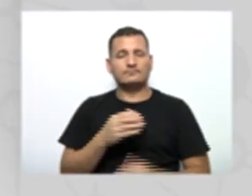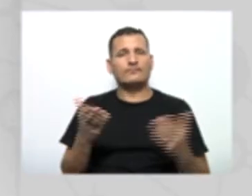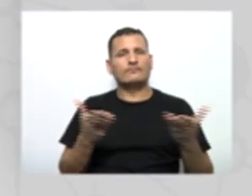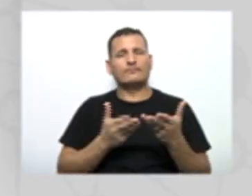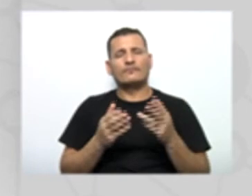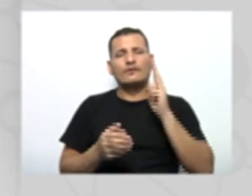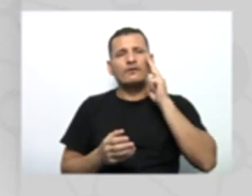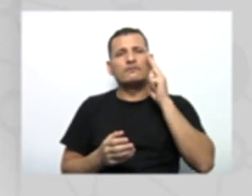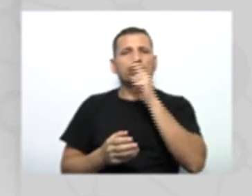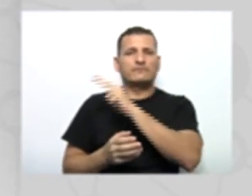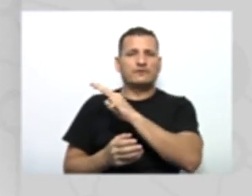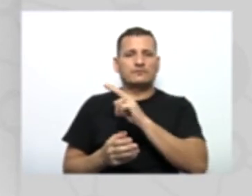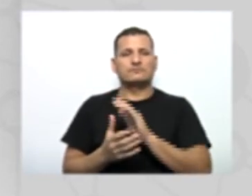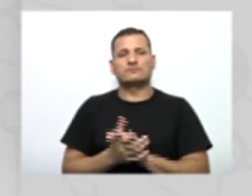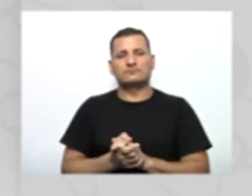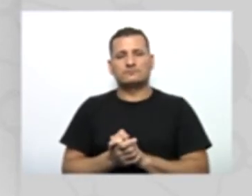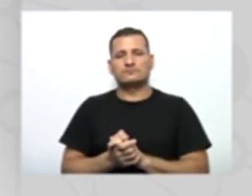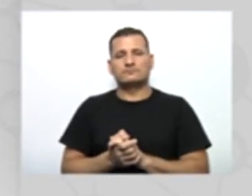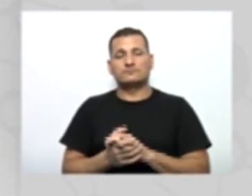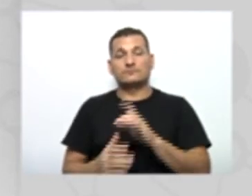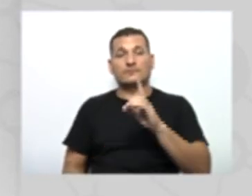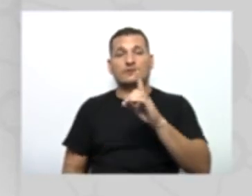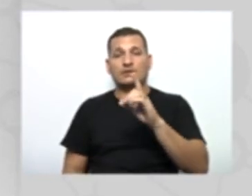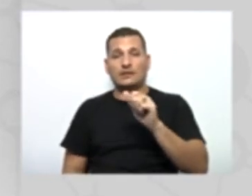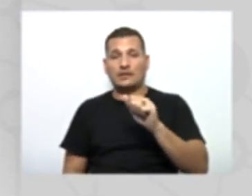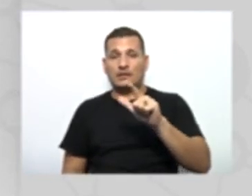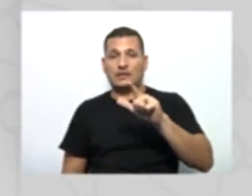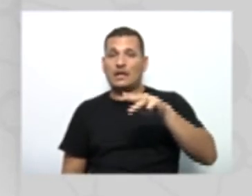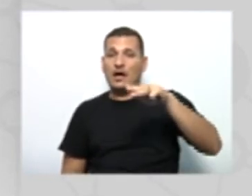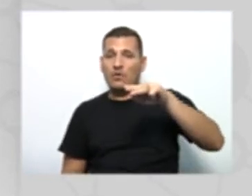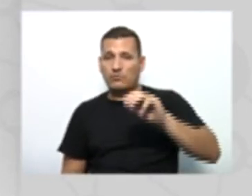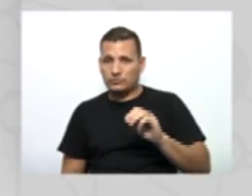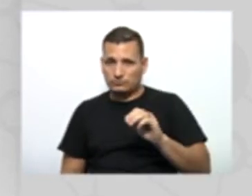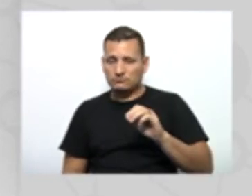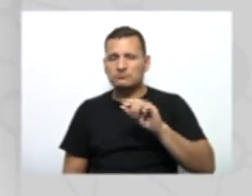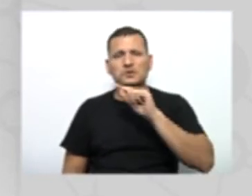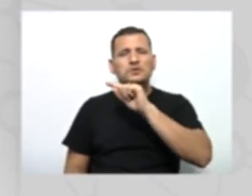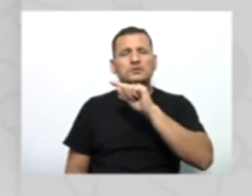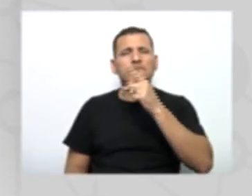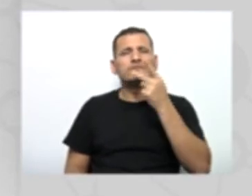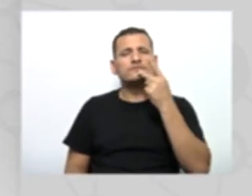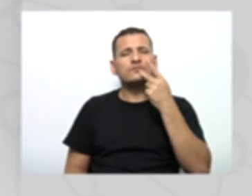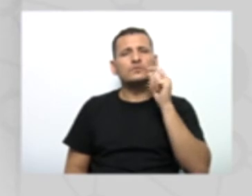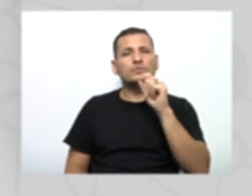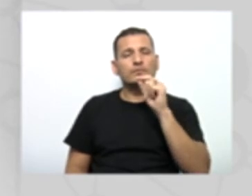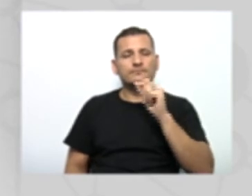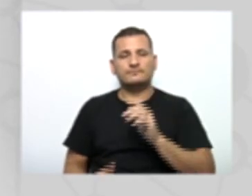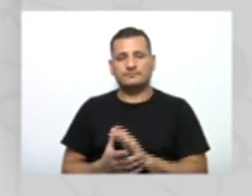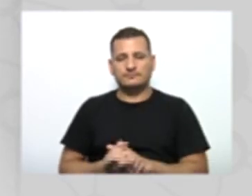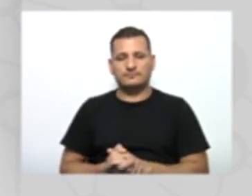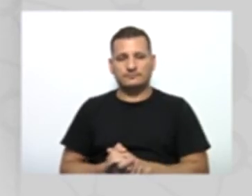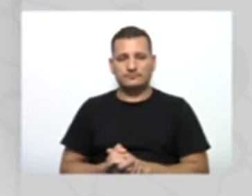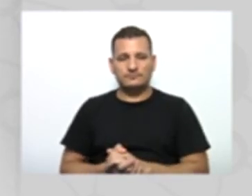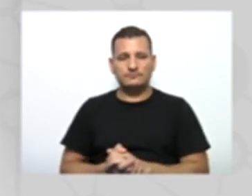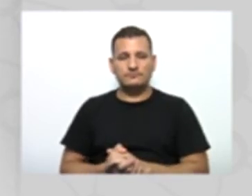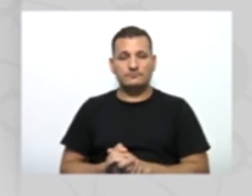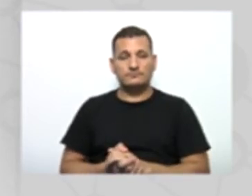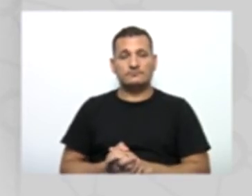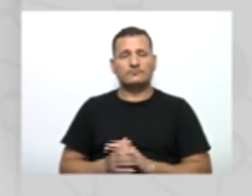na vida em sociedade. Viram como é importante exercer cidadania? Mais à frente nós vamos ver vários exercícios